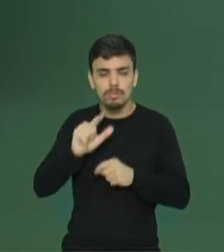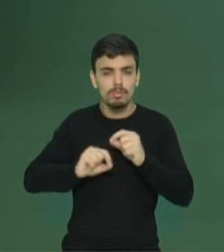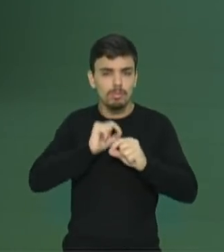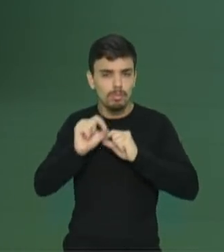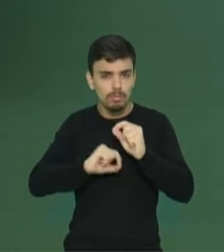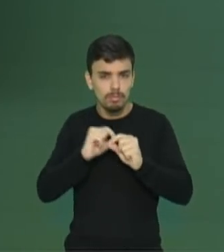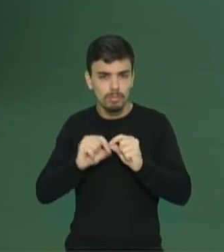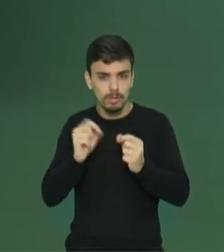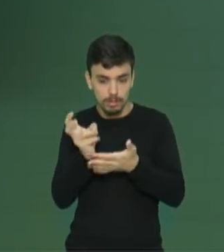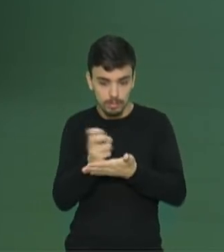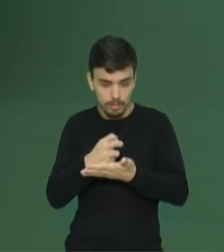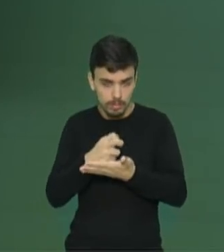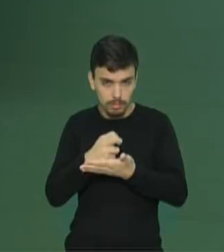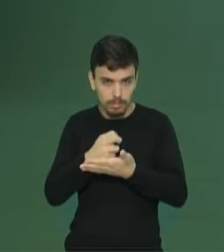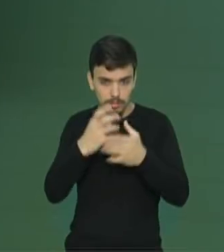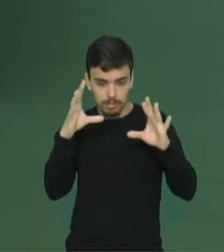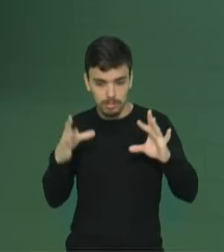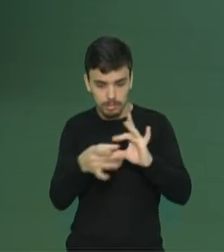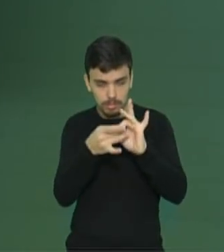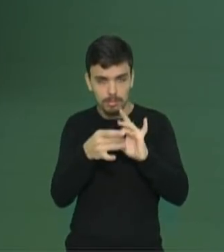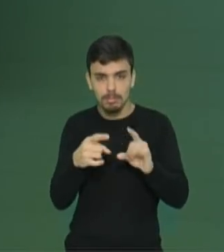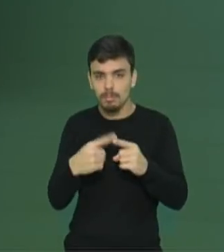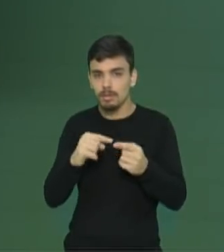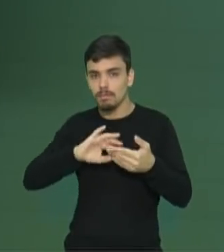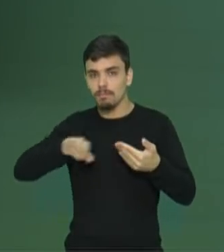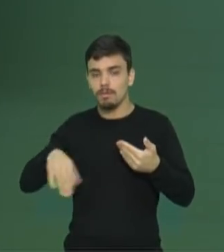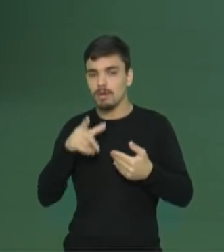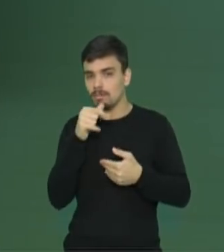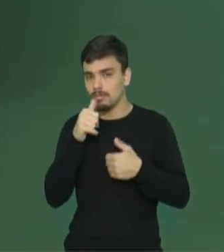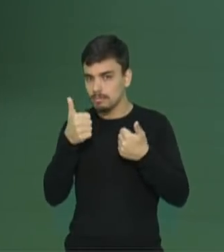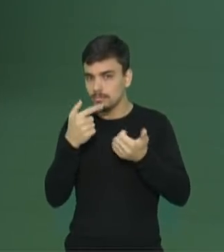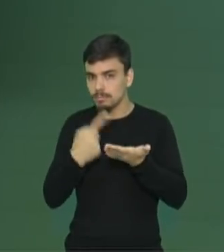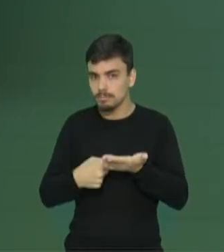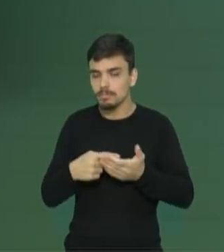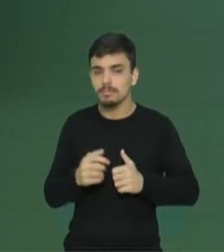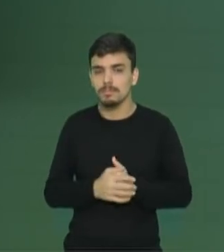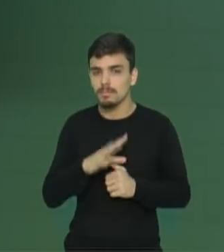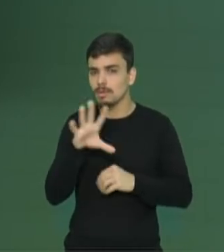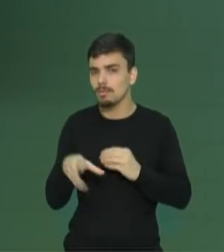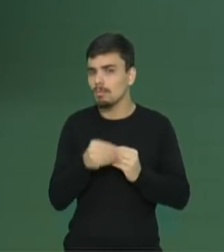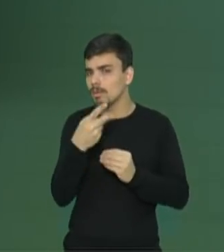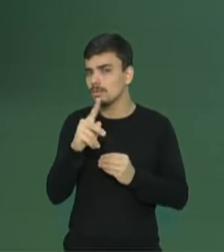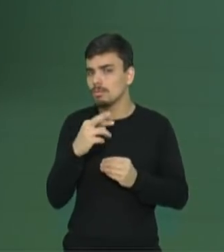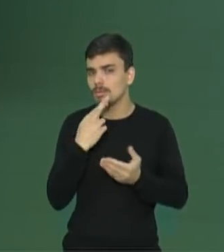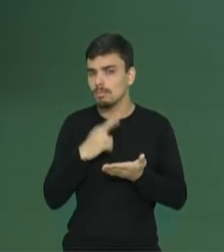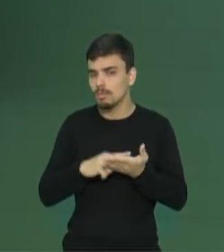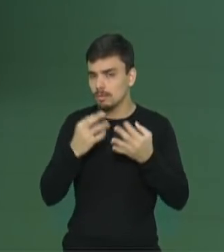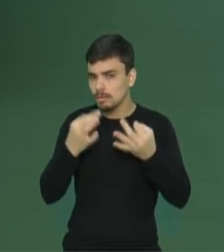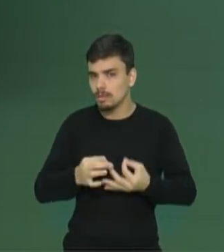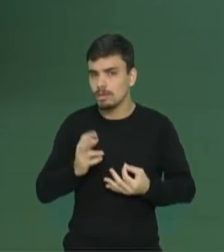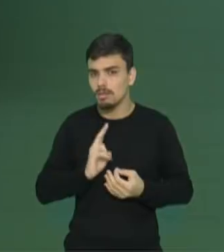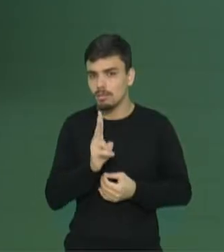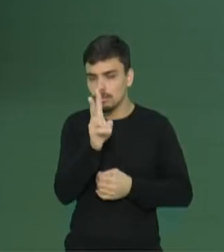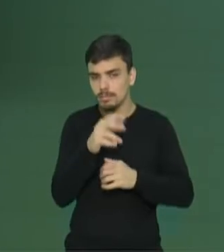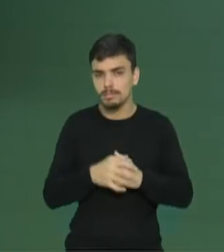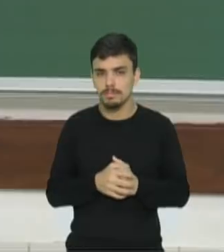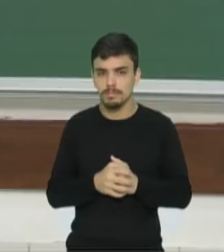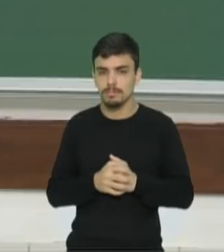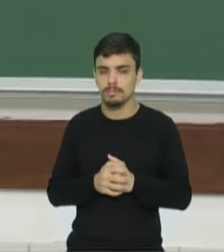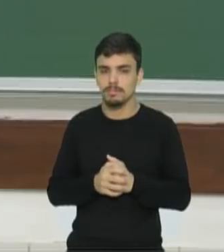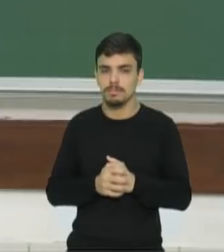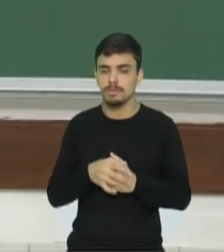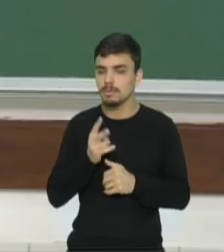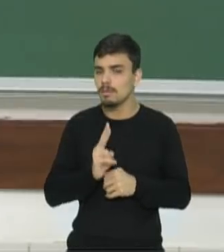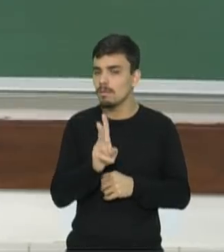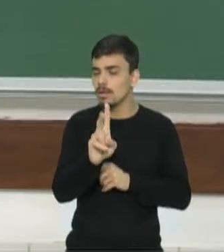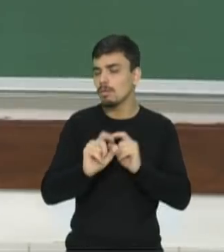anexos embrionários porque ele está fora da água. Combinado? Completa a sua resposta muito bem. E nós vamos seguir em frente. Seguir em frente